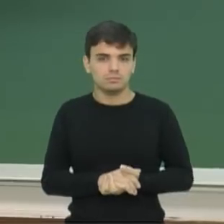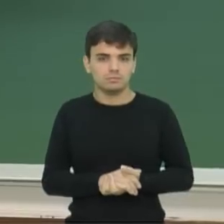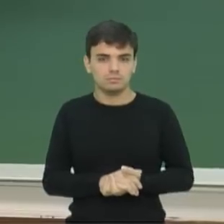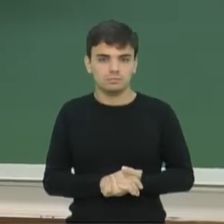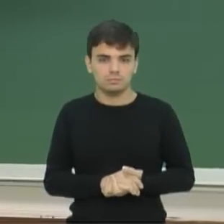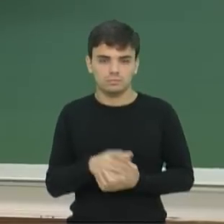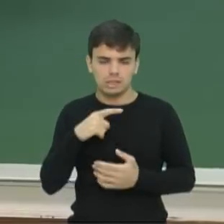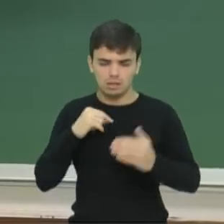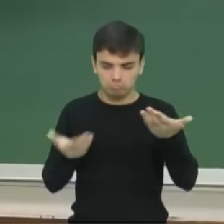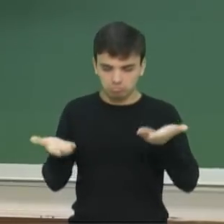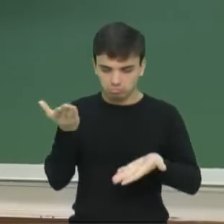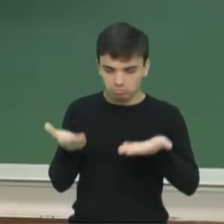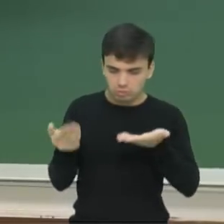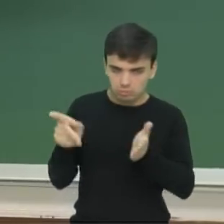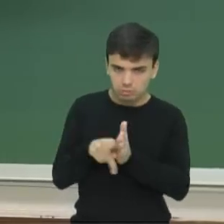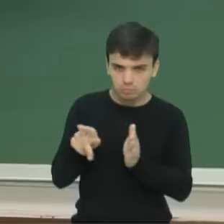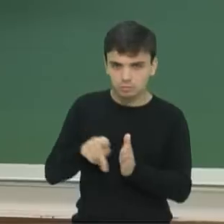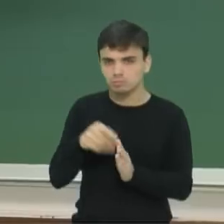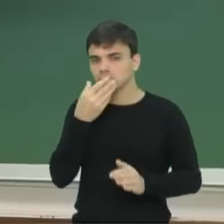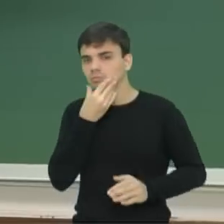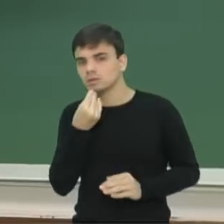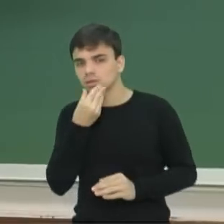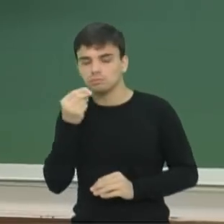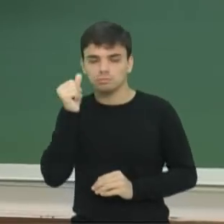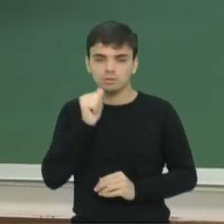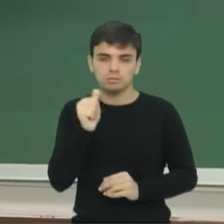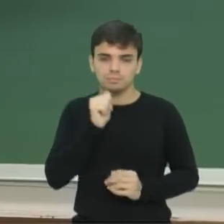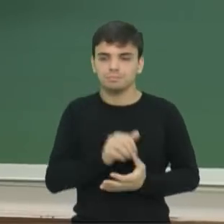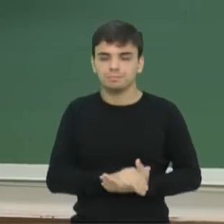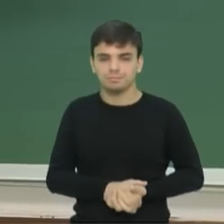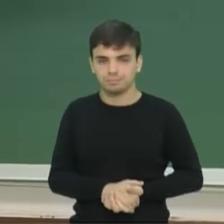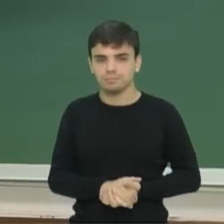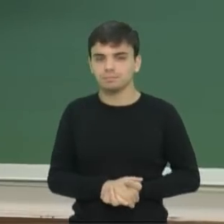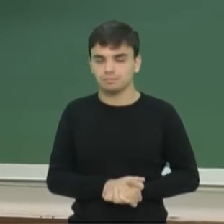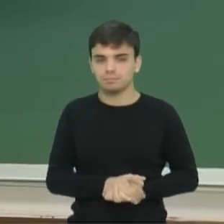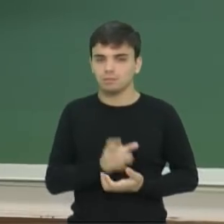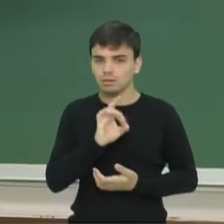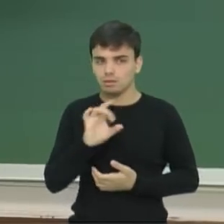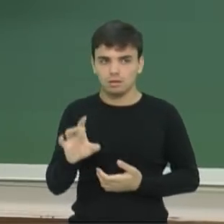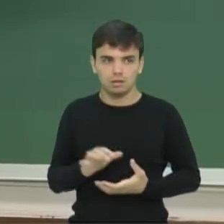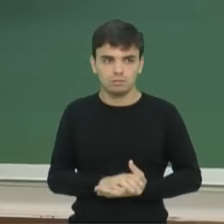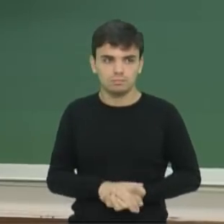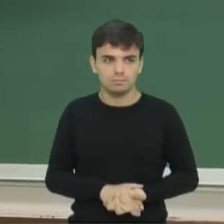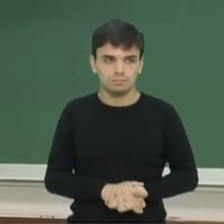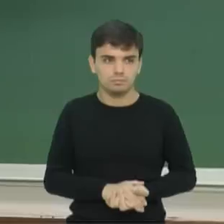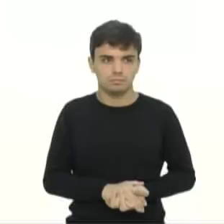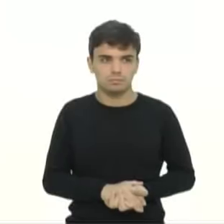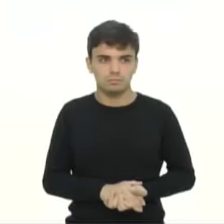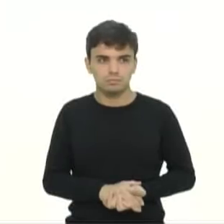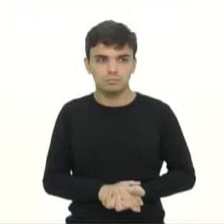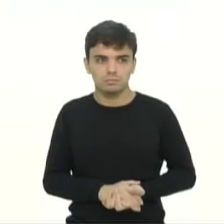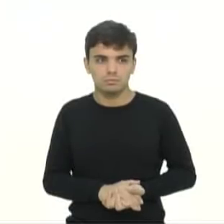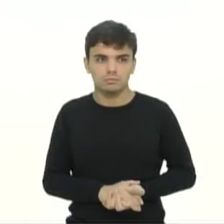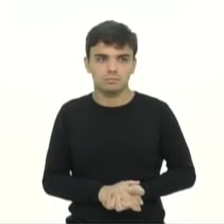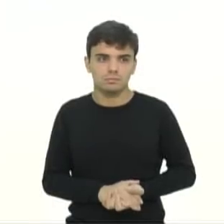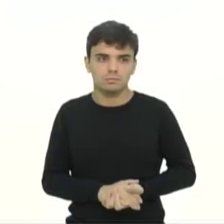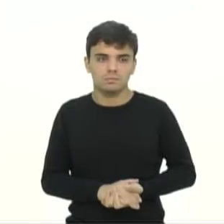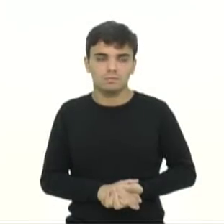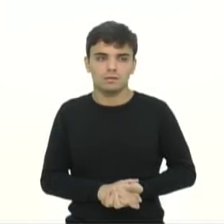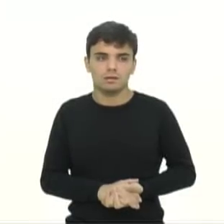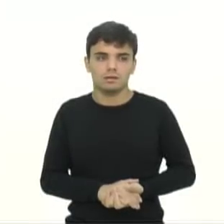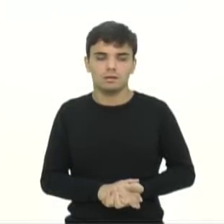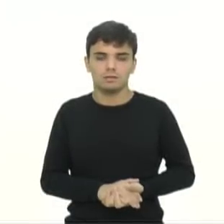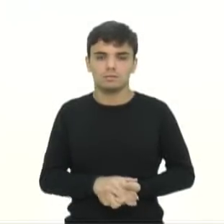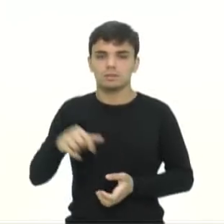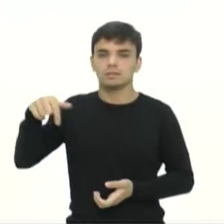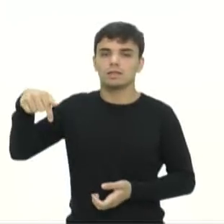esse equilíbrio, né, entre masculino e feminino. Mesma categoria, mesmo nome que leva cada uma dessas categorias. Então aqui, nessa imagem, nós podemos